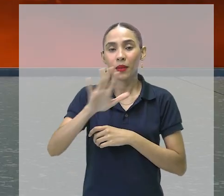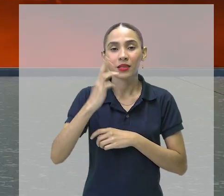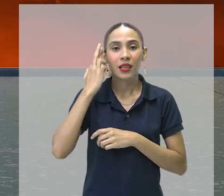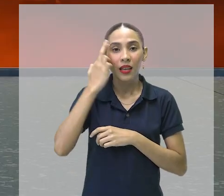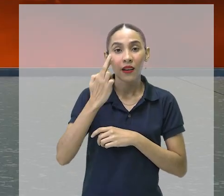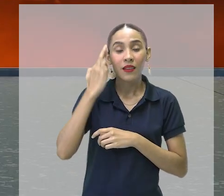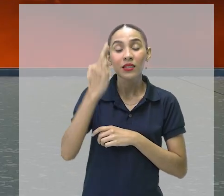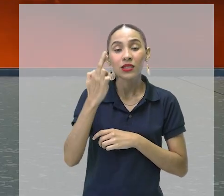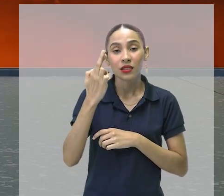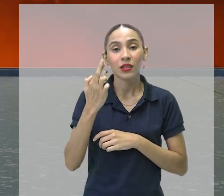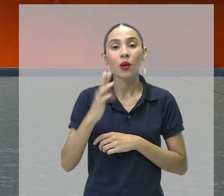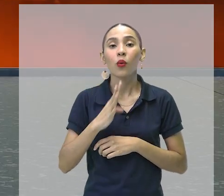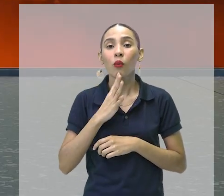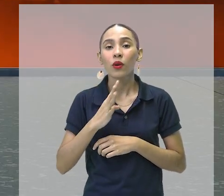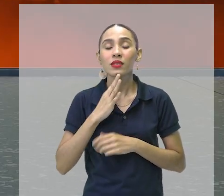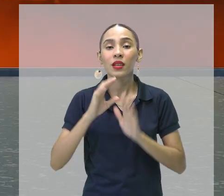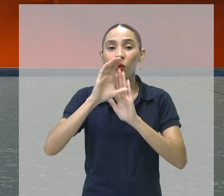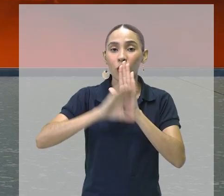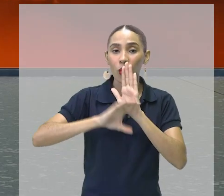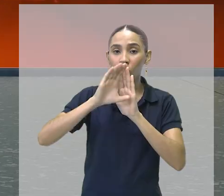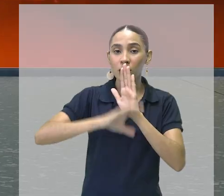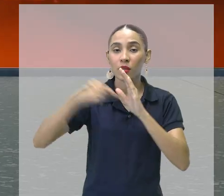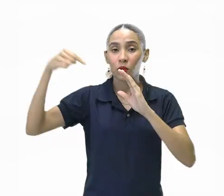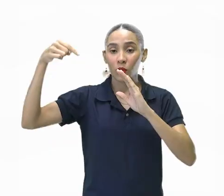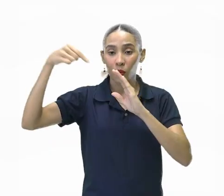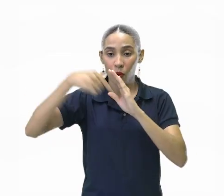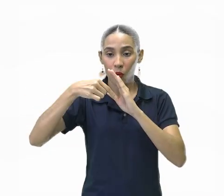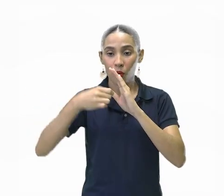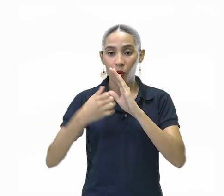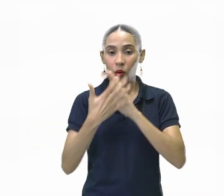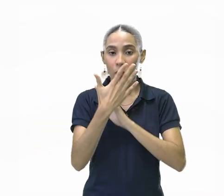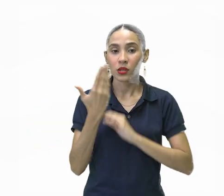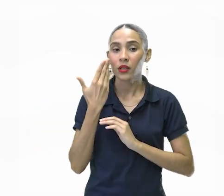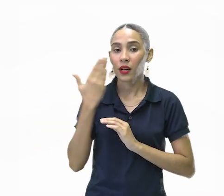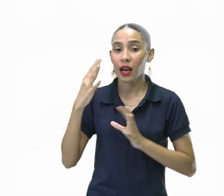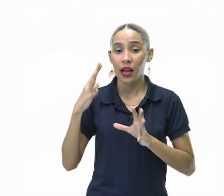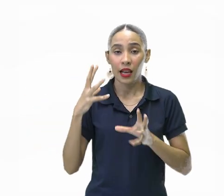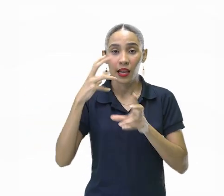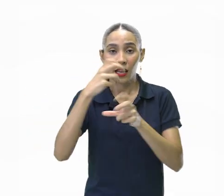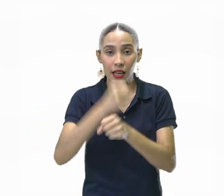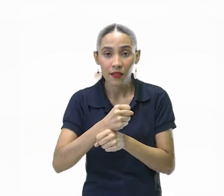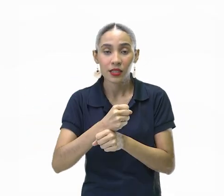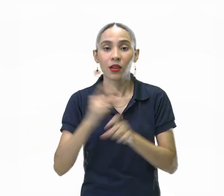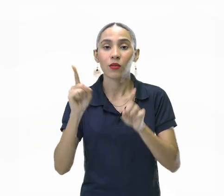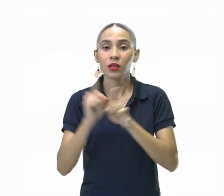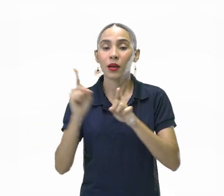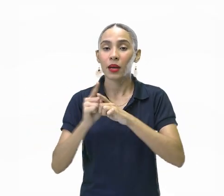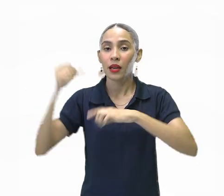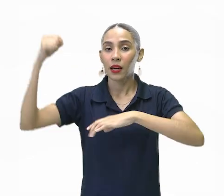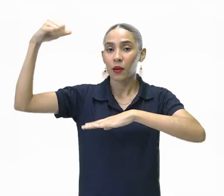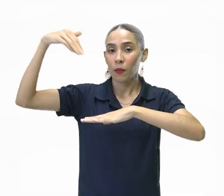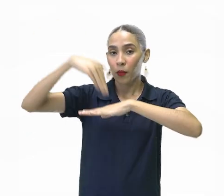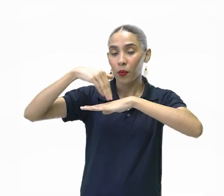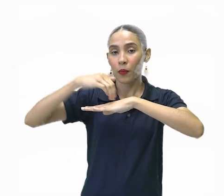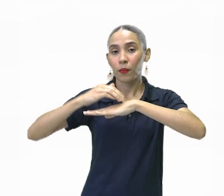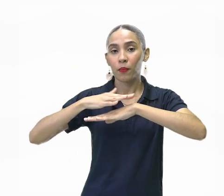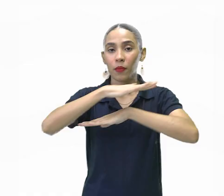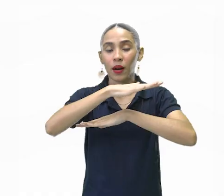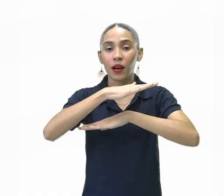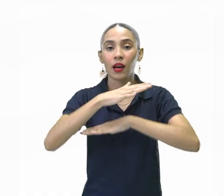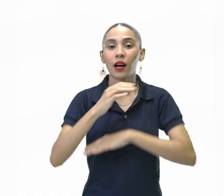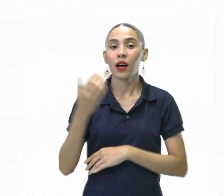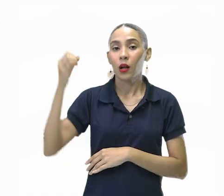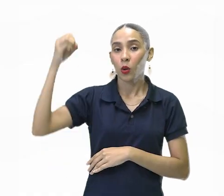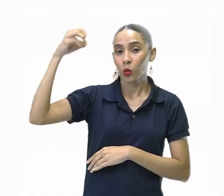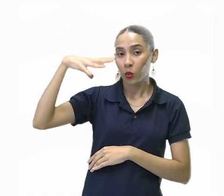refletirmos, vamos definir aí a óptica, a refração e a reflexão da